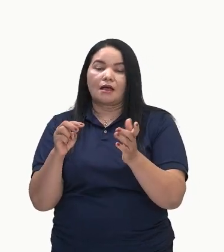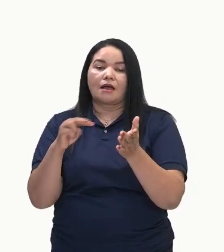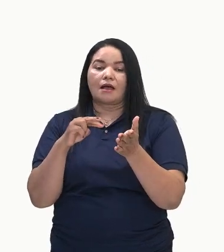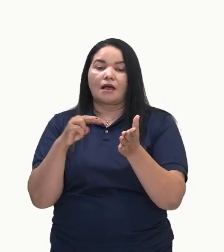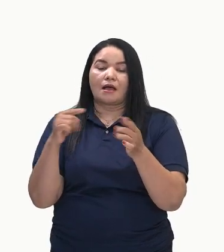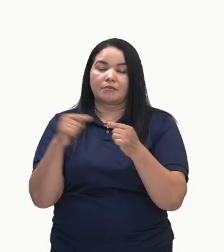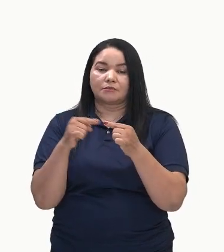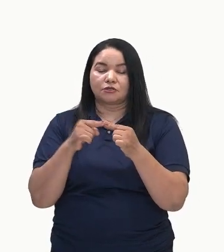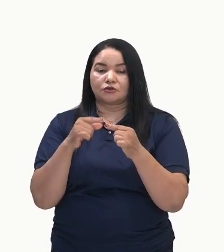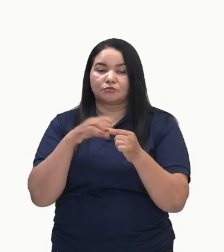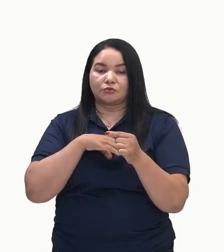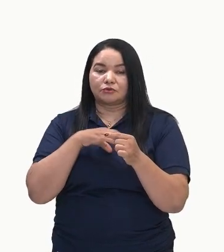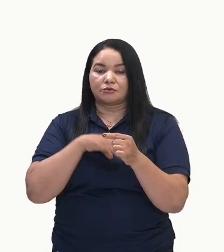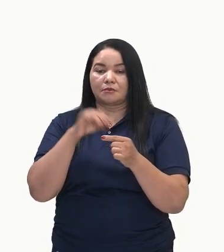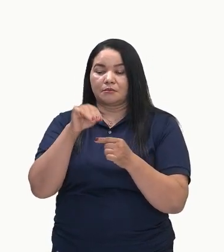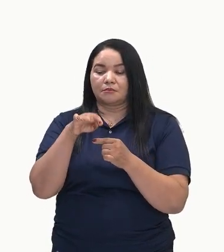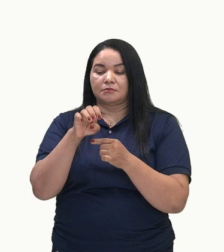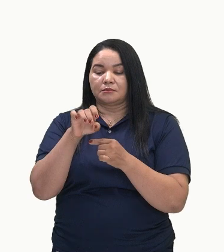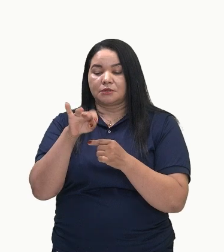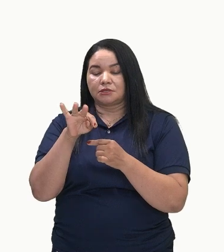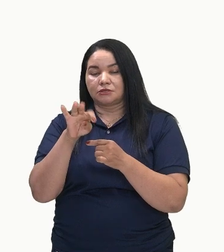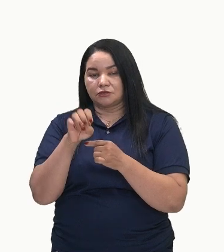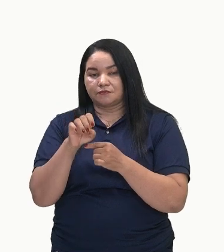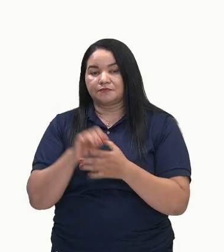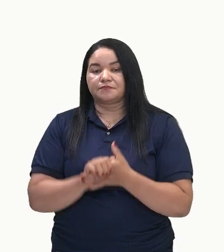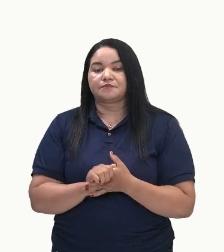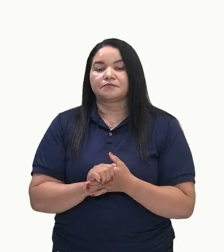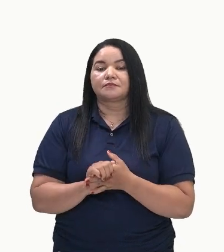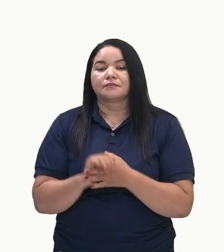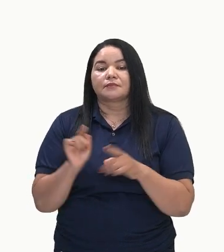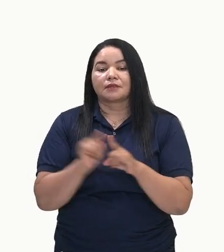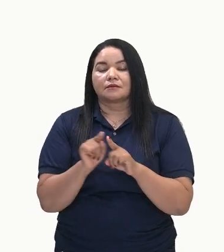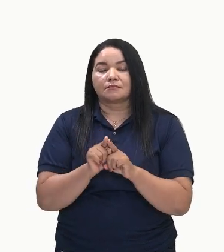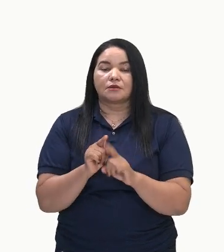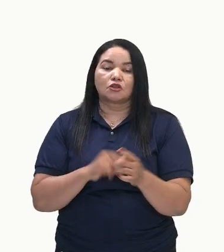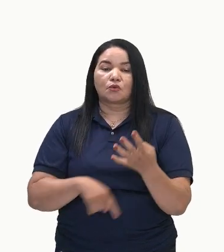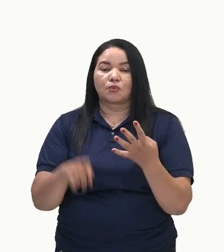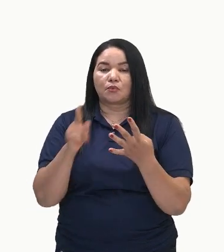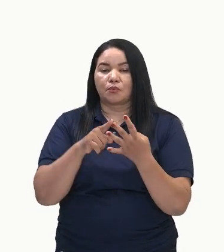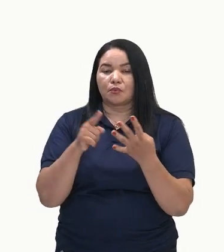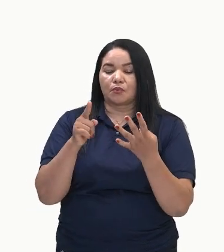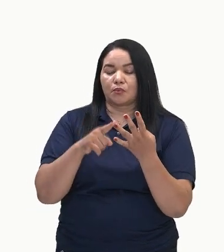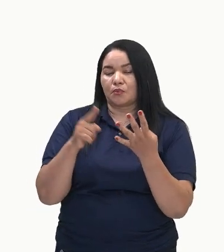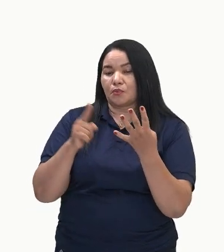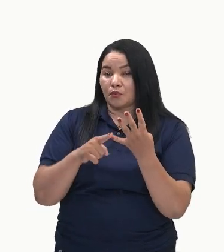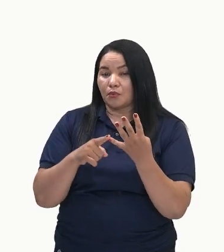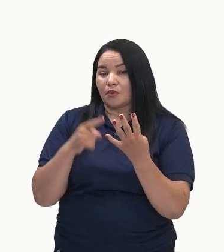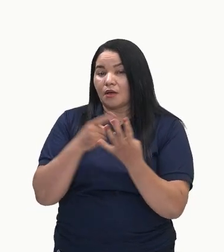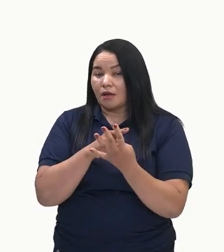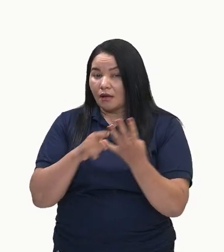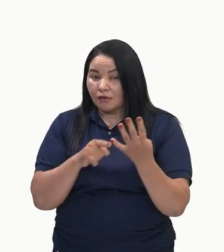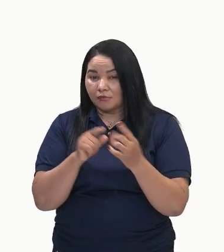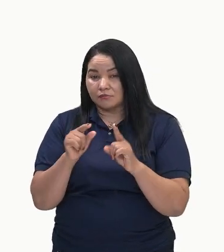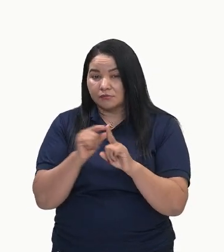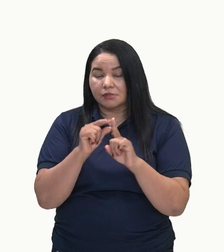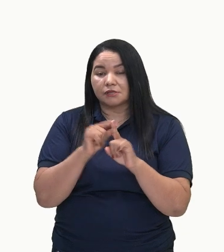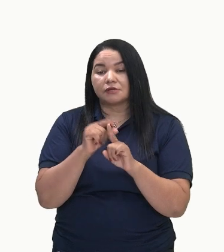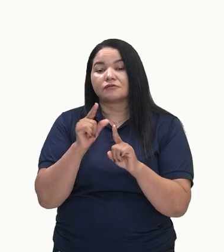vem no sentido de adição. Also, também, furthermore, todas essas palavrinhas aqui